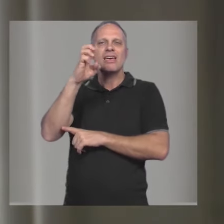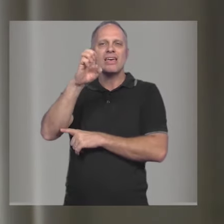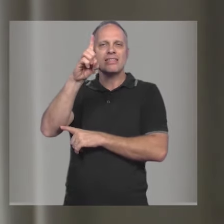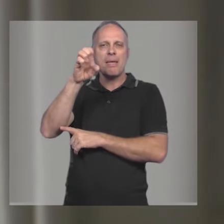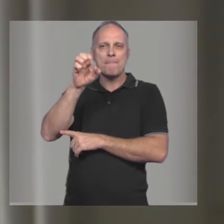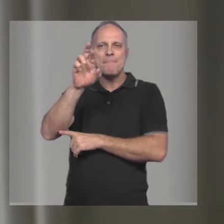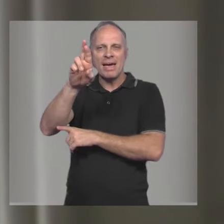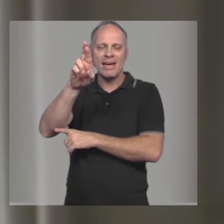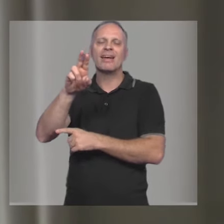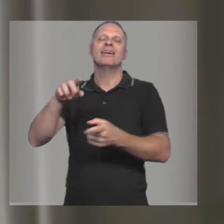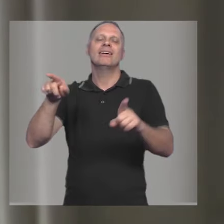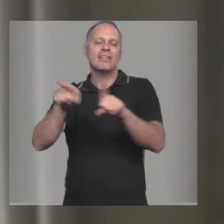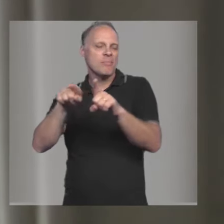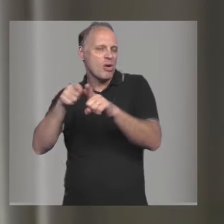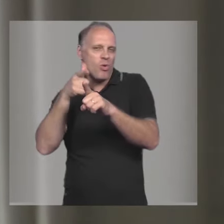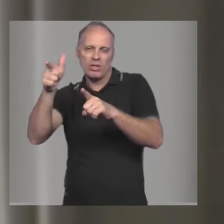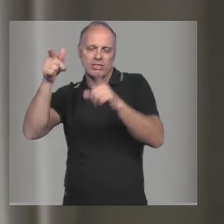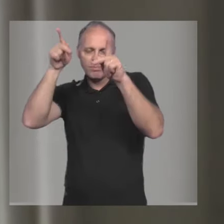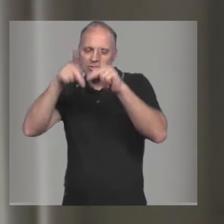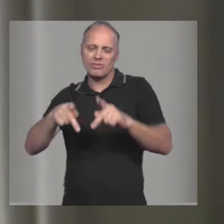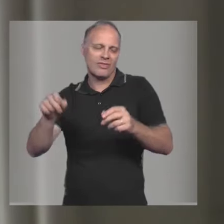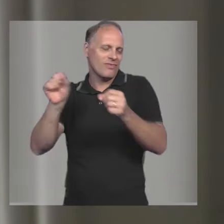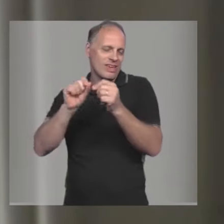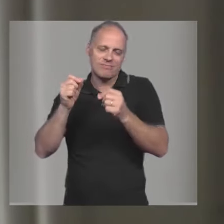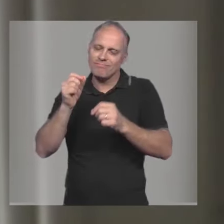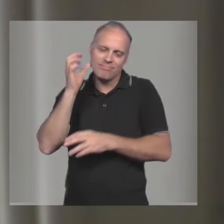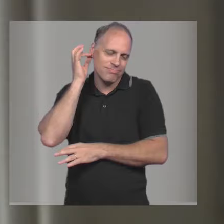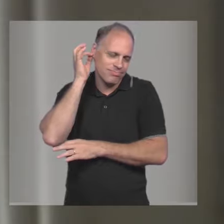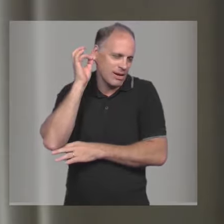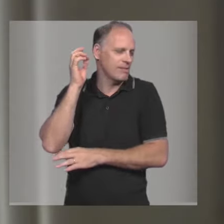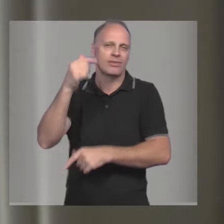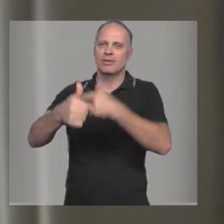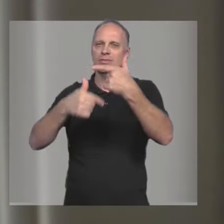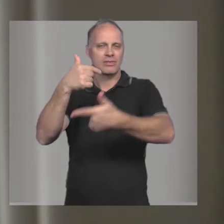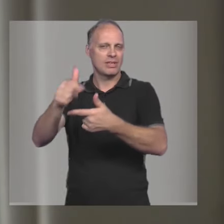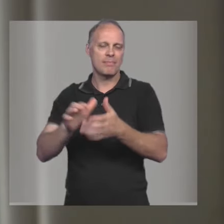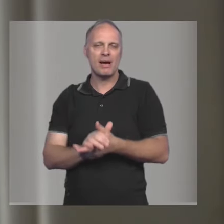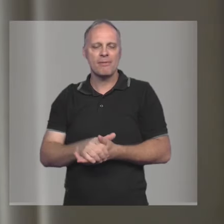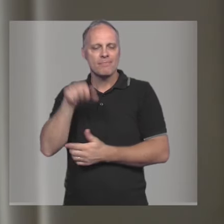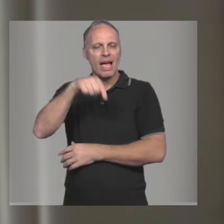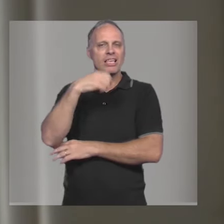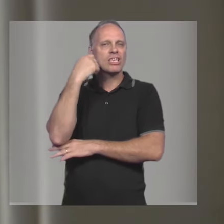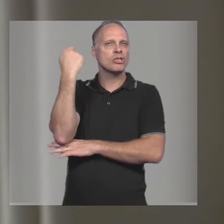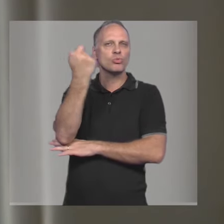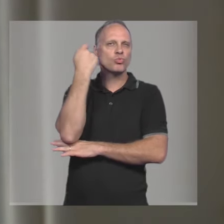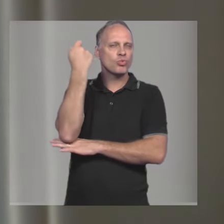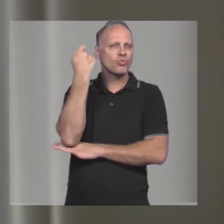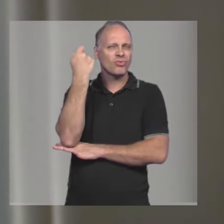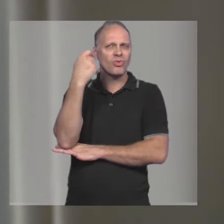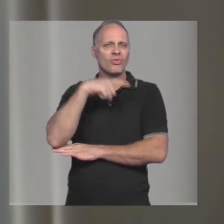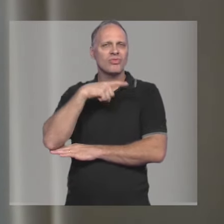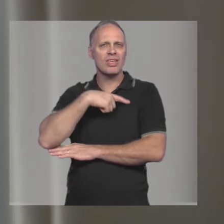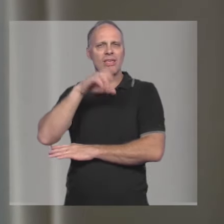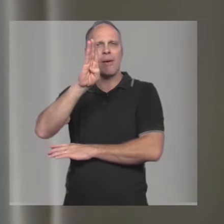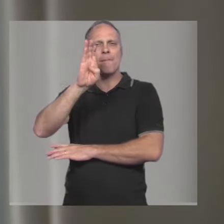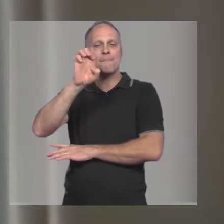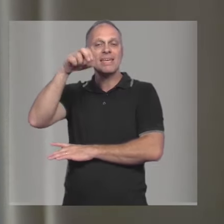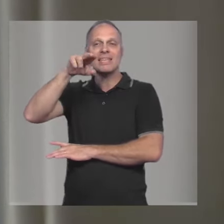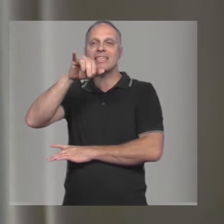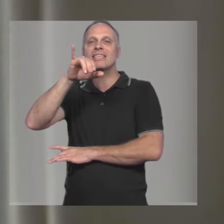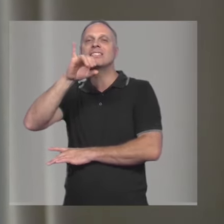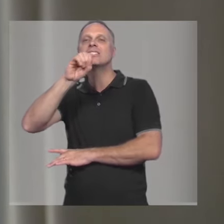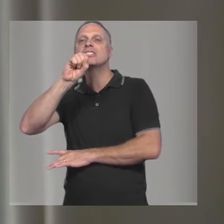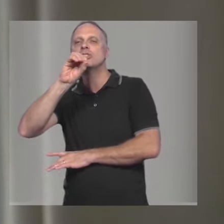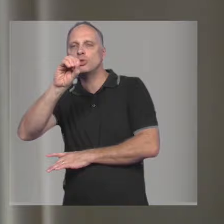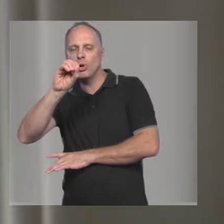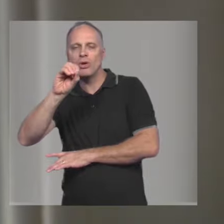Pará, a gente tem Mike Deodato, são desenhistas espetaculares, sabe? Aqui do Sul tem o Benício,